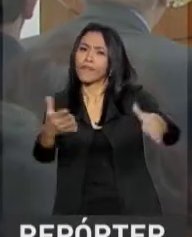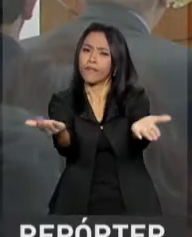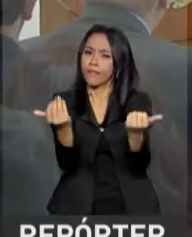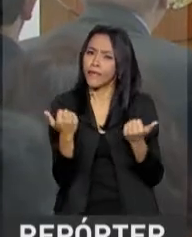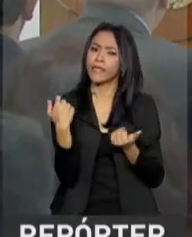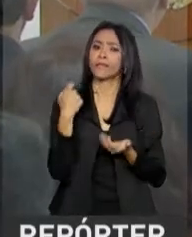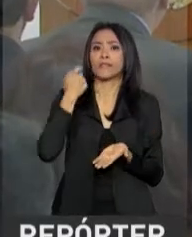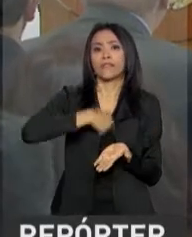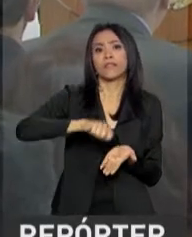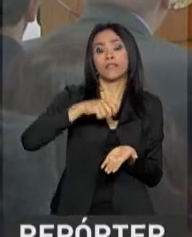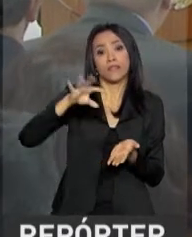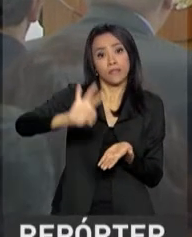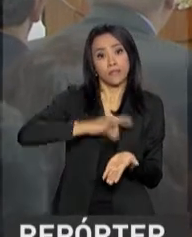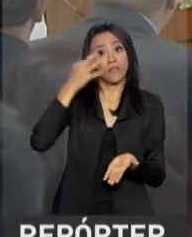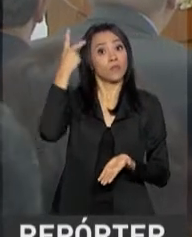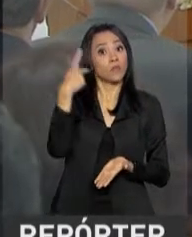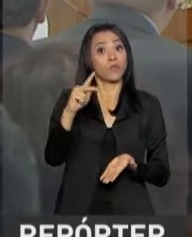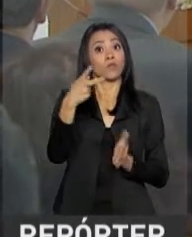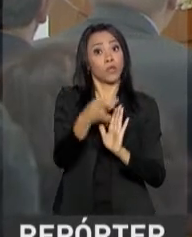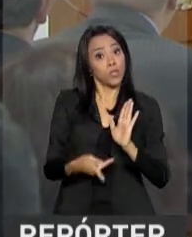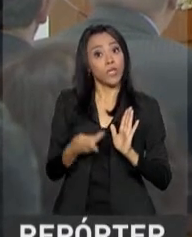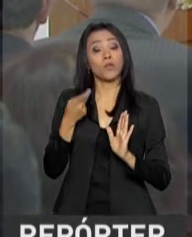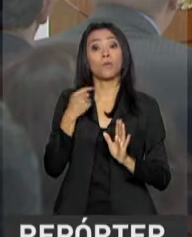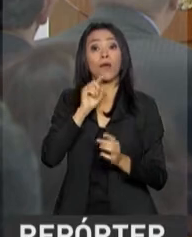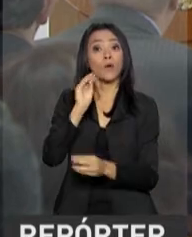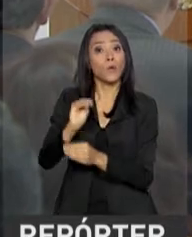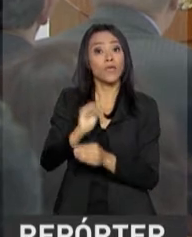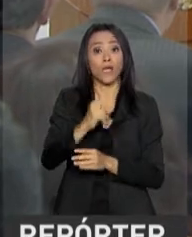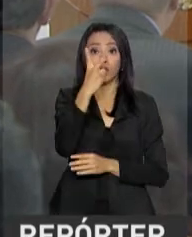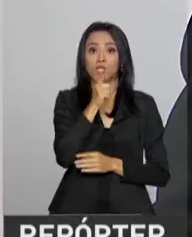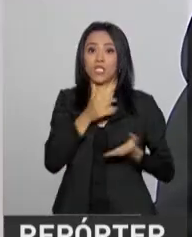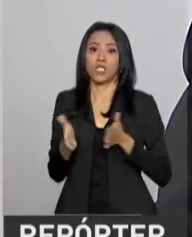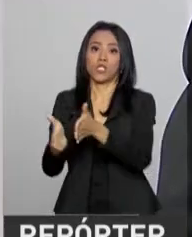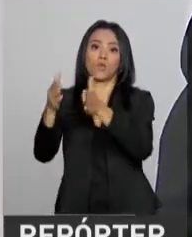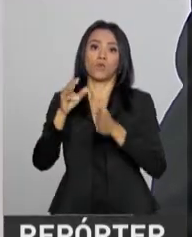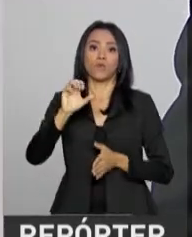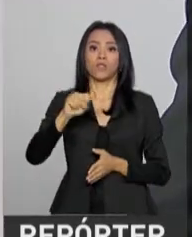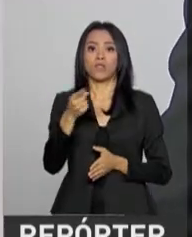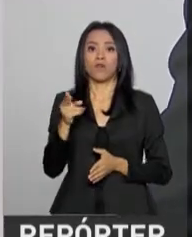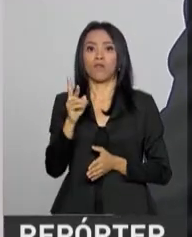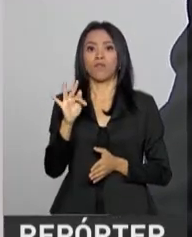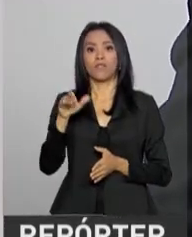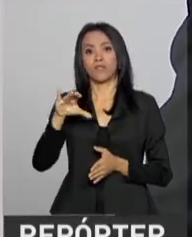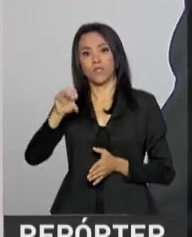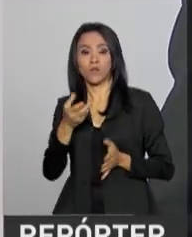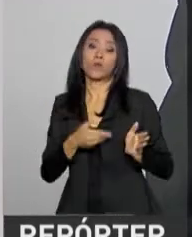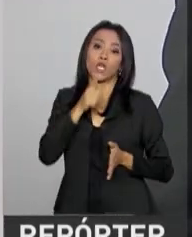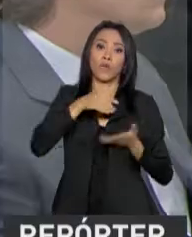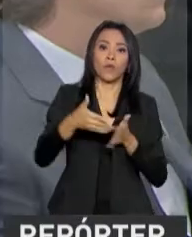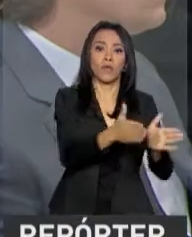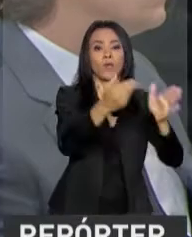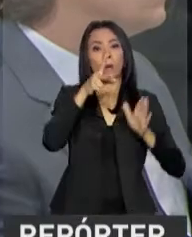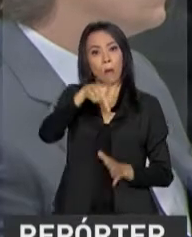projetos de recuperação ambiental das bacias do rio são francisco e do rio parnaíba que vão ser financiados com recursos que